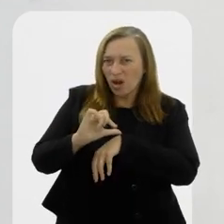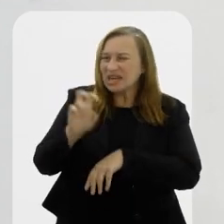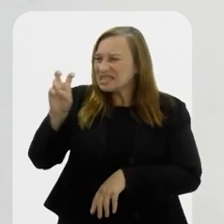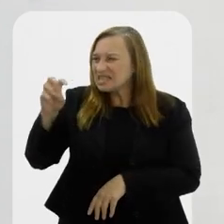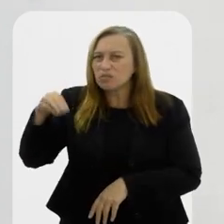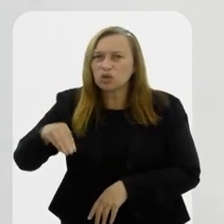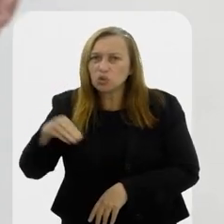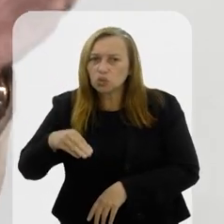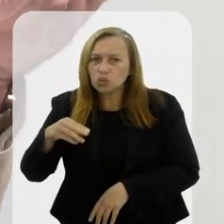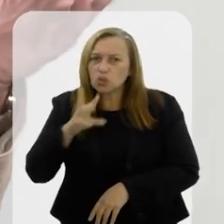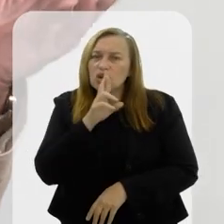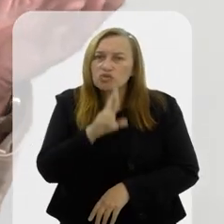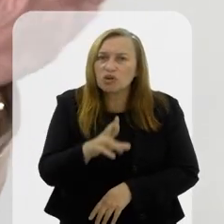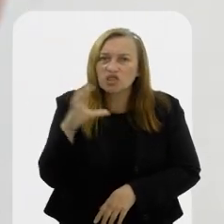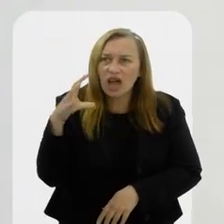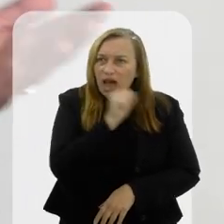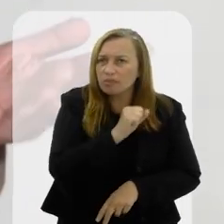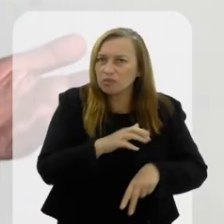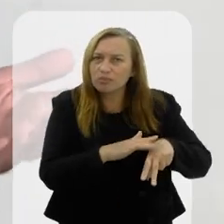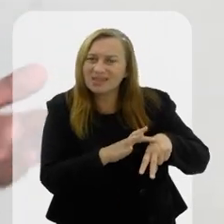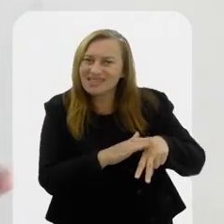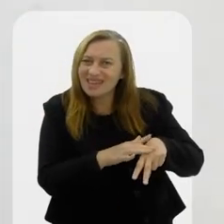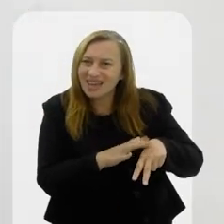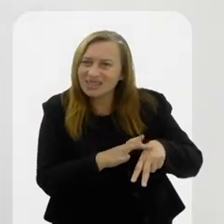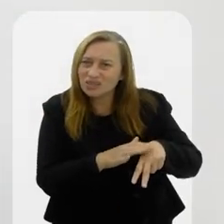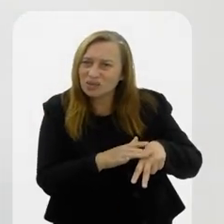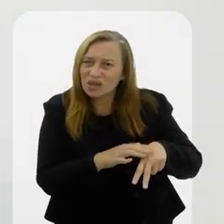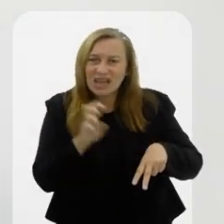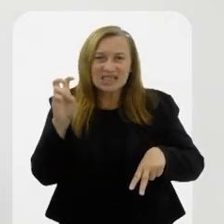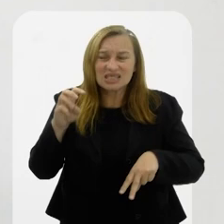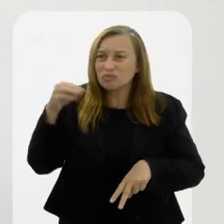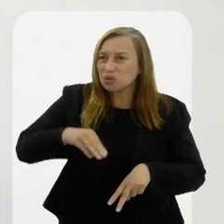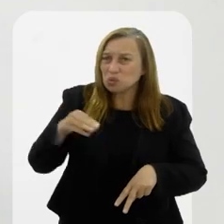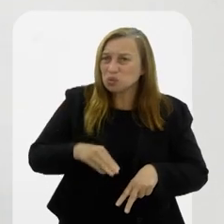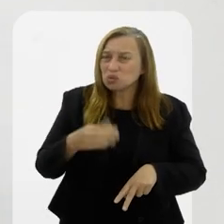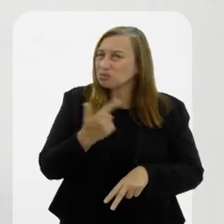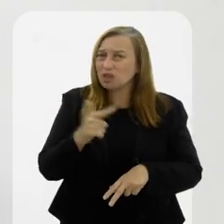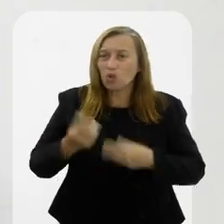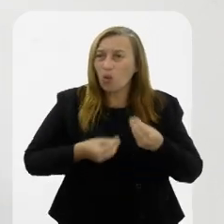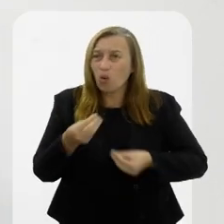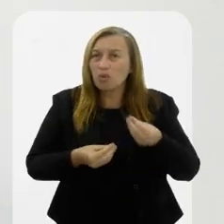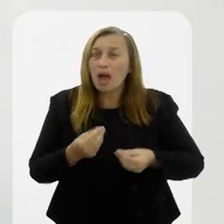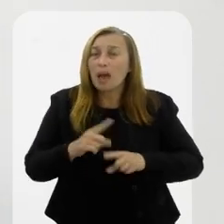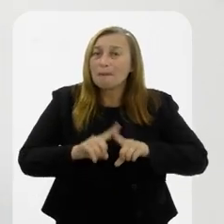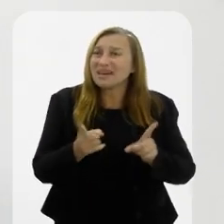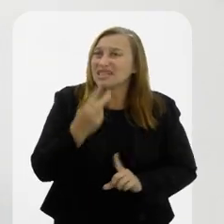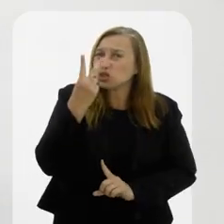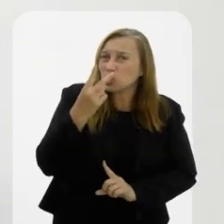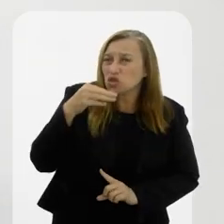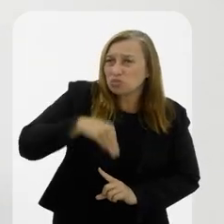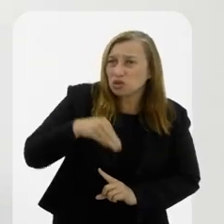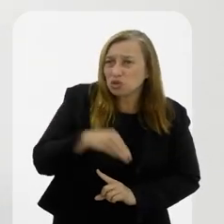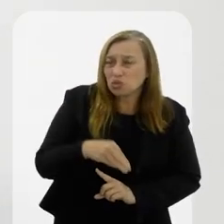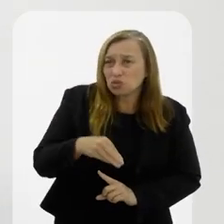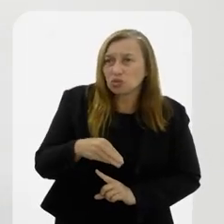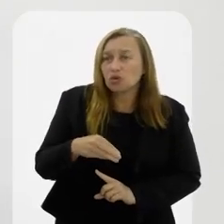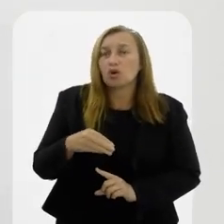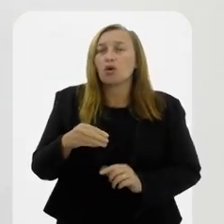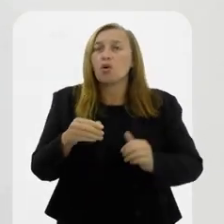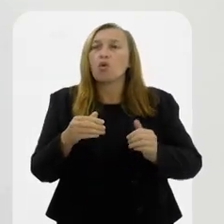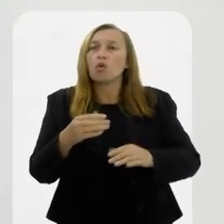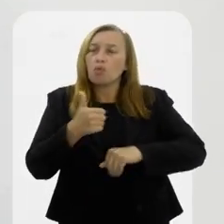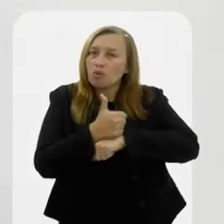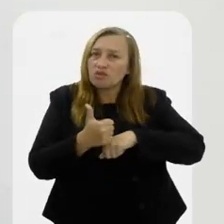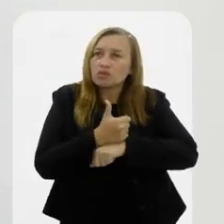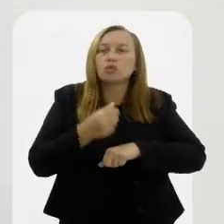você faz o diagnóstico. Uma hora é força de expressão, que não temos tempo disso num serviço público. Mas em 2 minutos, o profissional